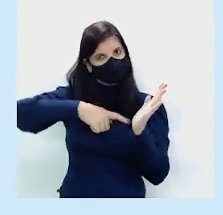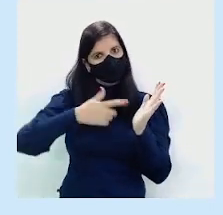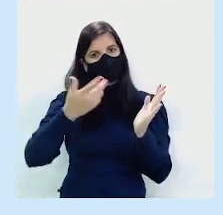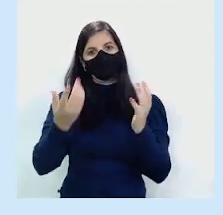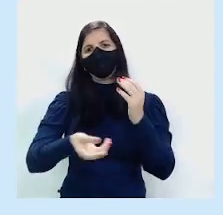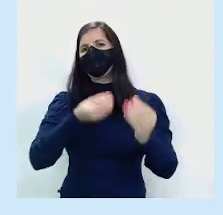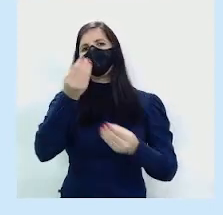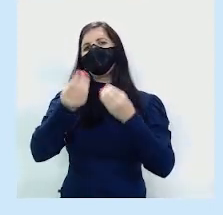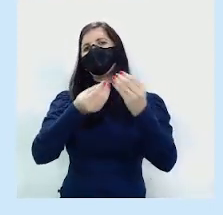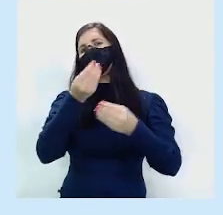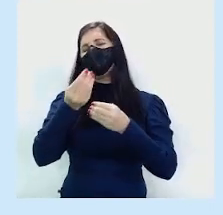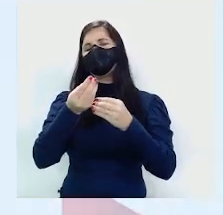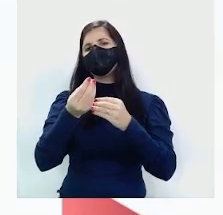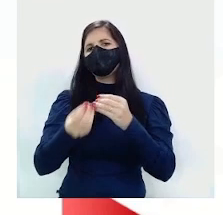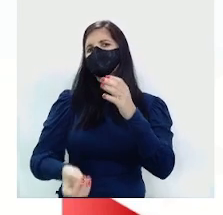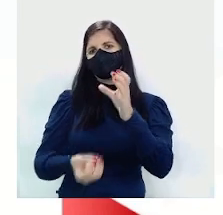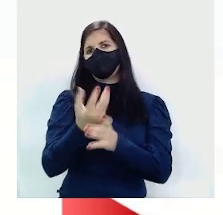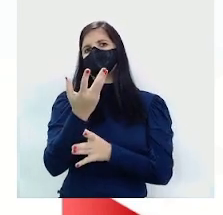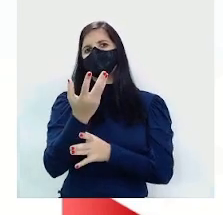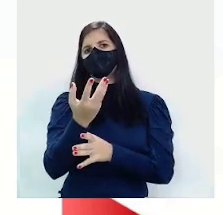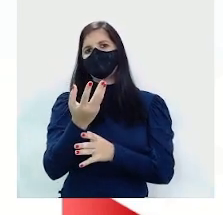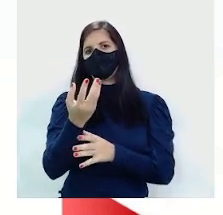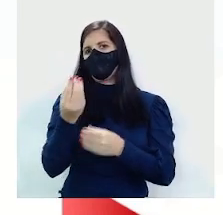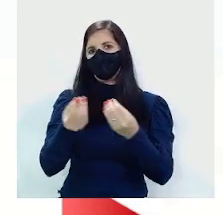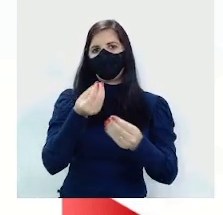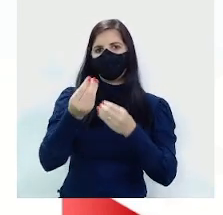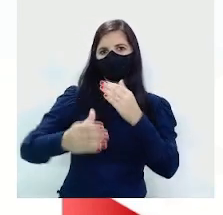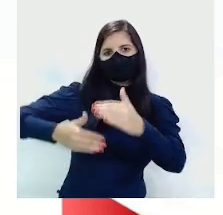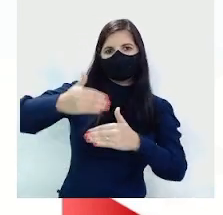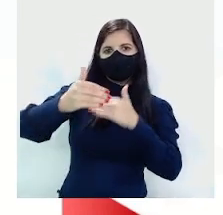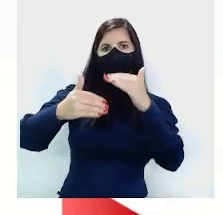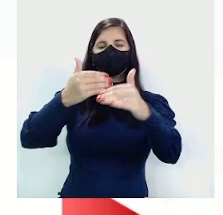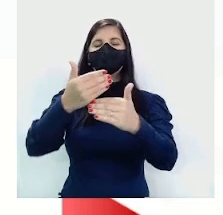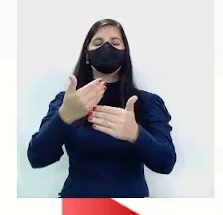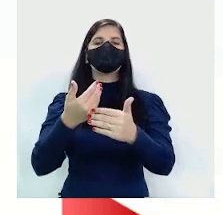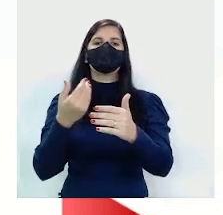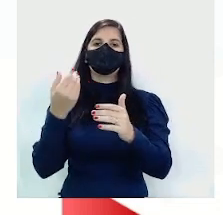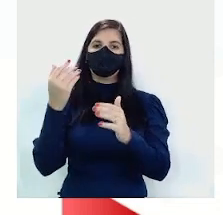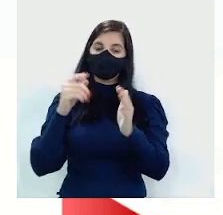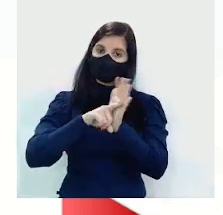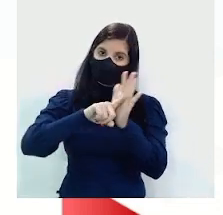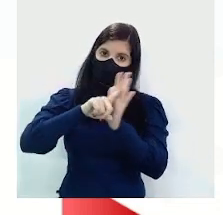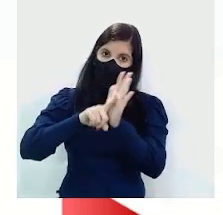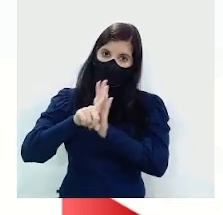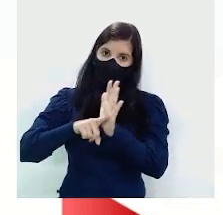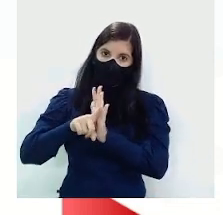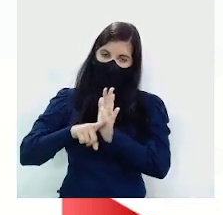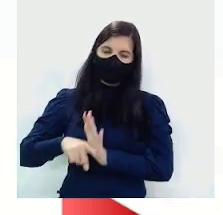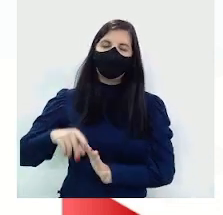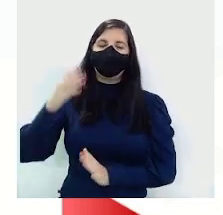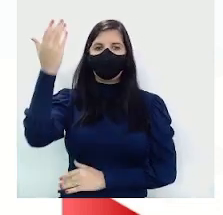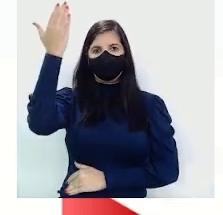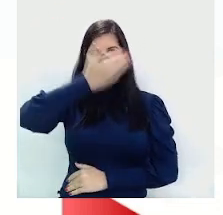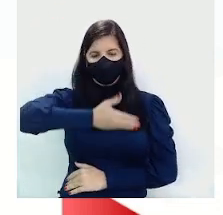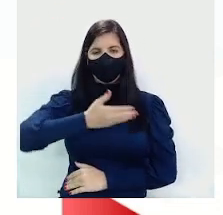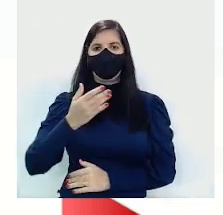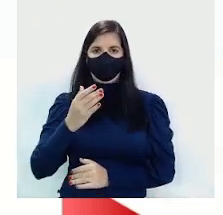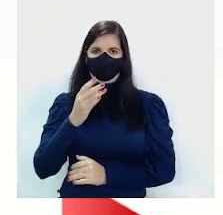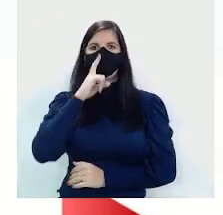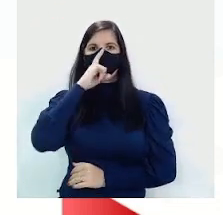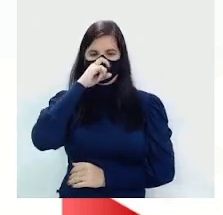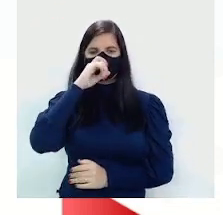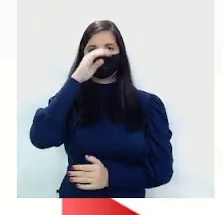foi o procedimento para que o cientista, o pesquisador, pudesse chegar àquele